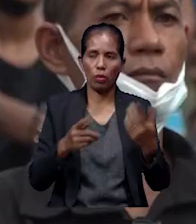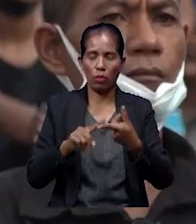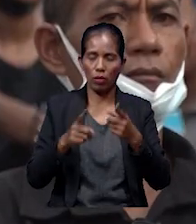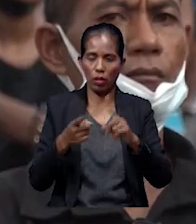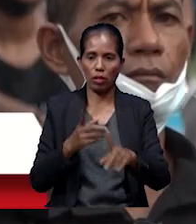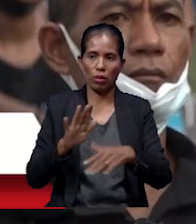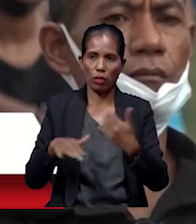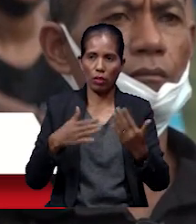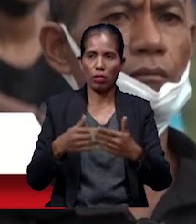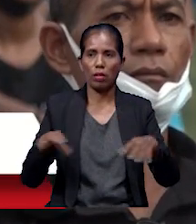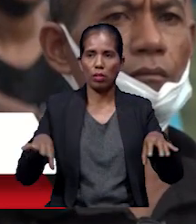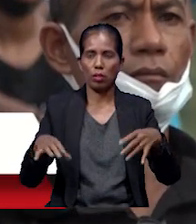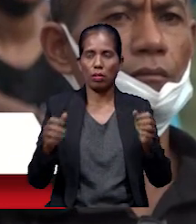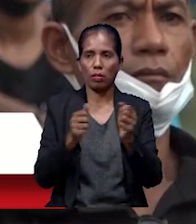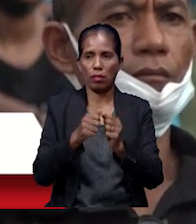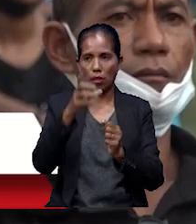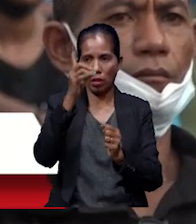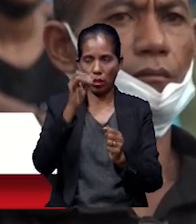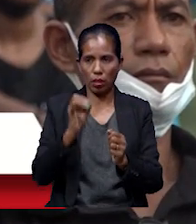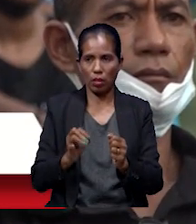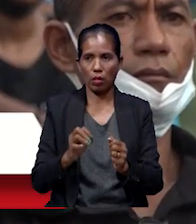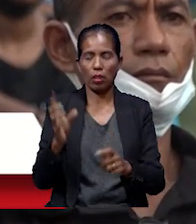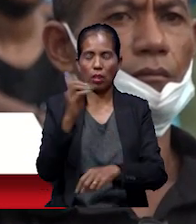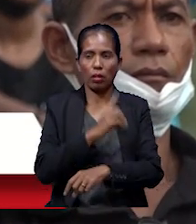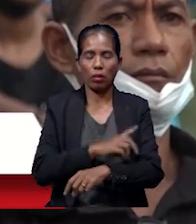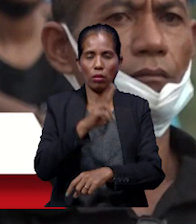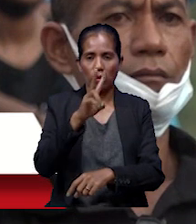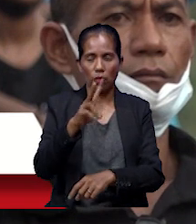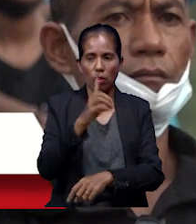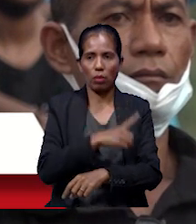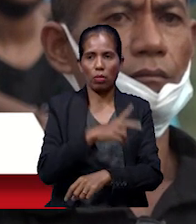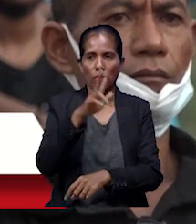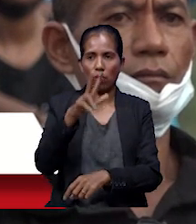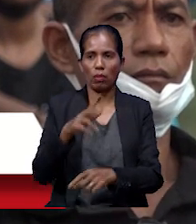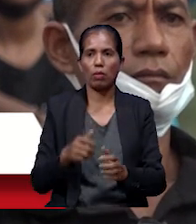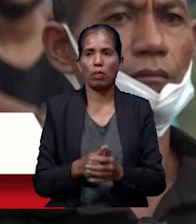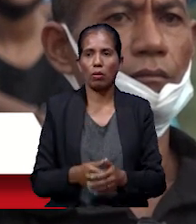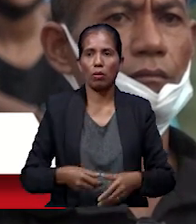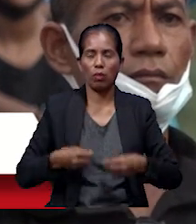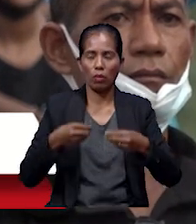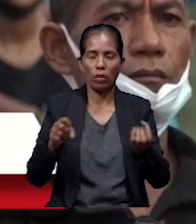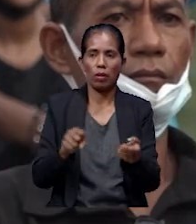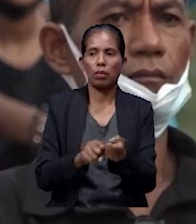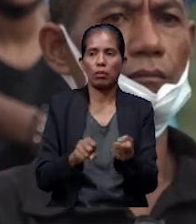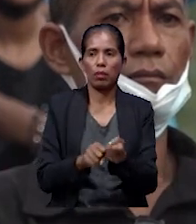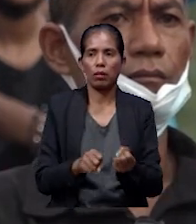camaradas ira, nebe que ihalili durante loron rua, loron tolu, fo apoyo.